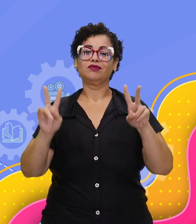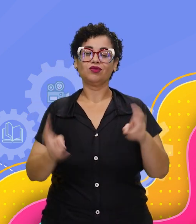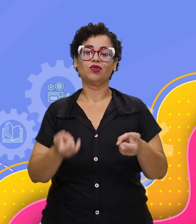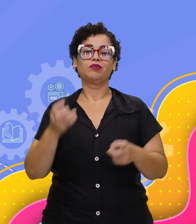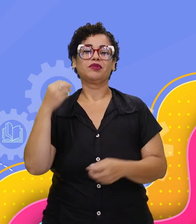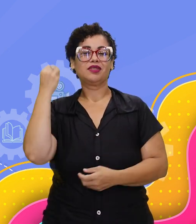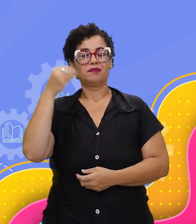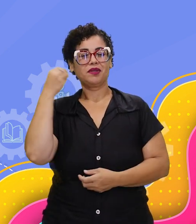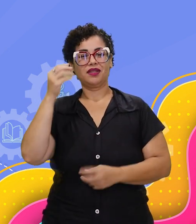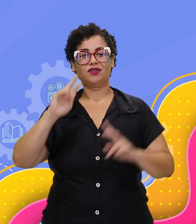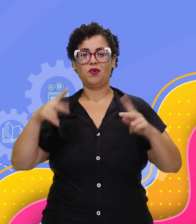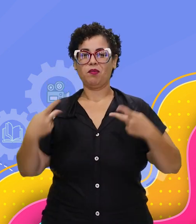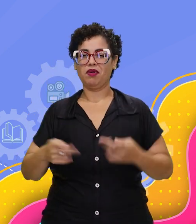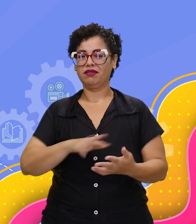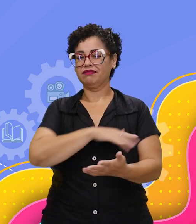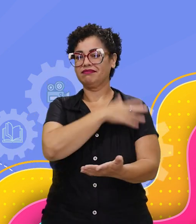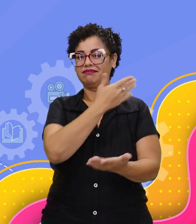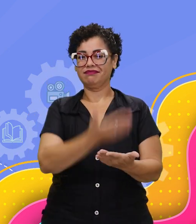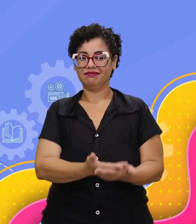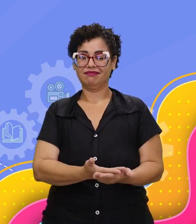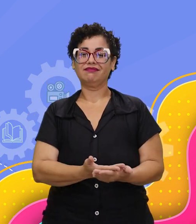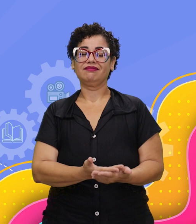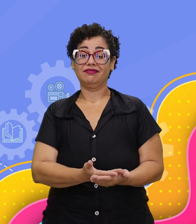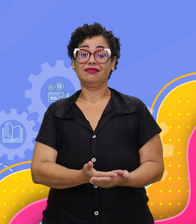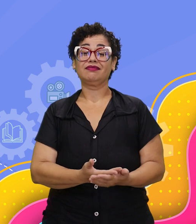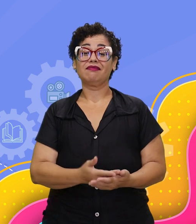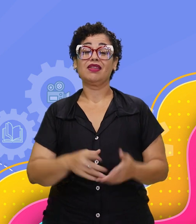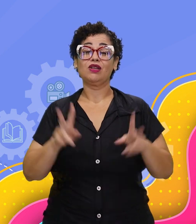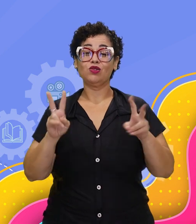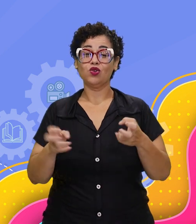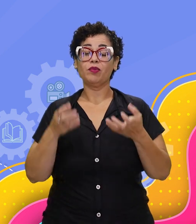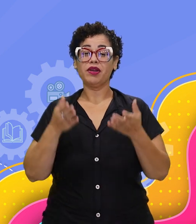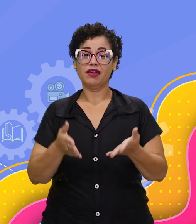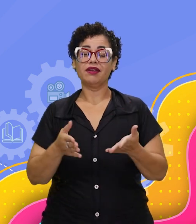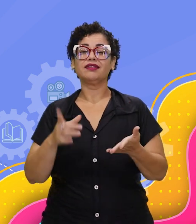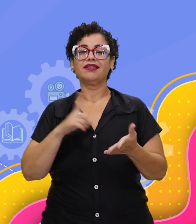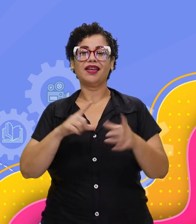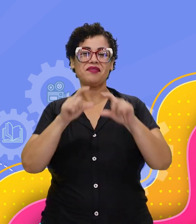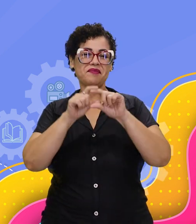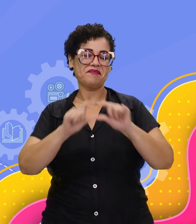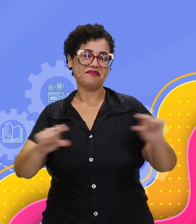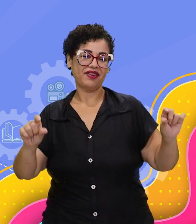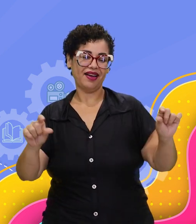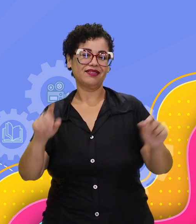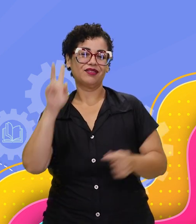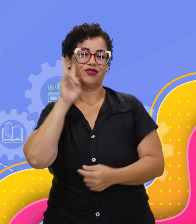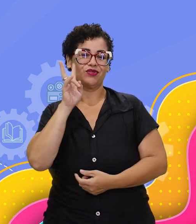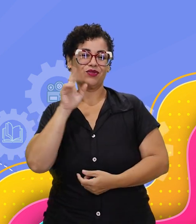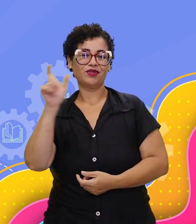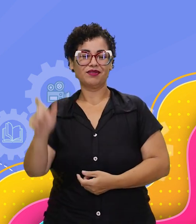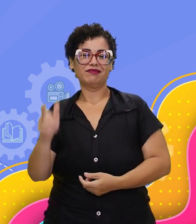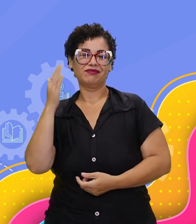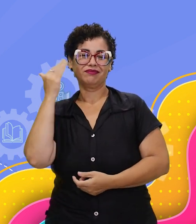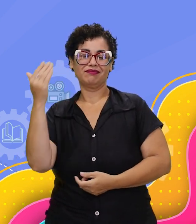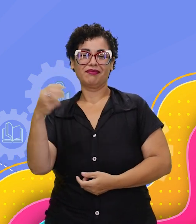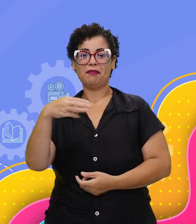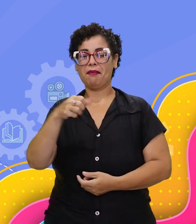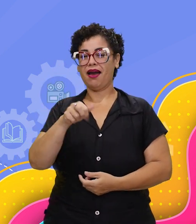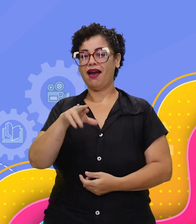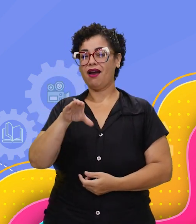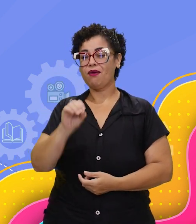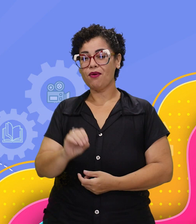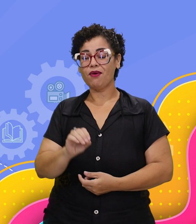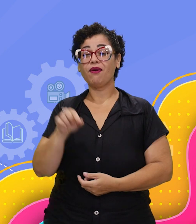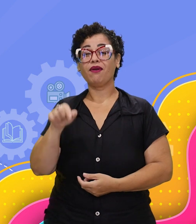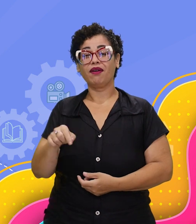das experiências humanas ao longo do tempo. A esse respeito, tem uma frase de um historiador chamado